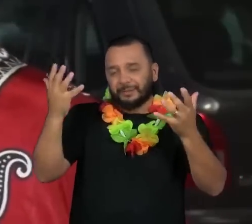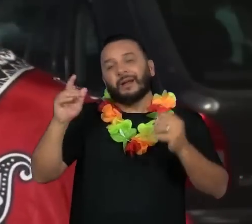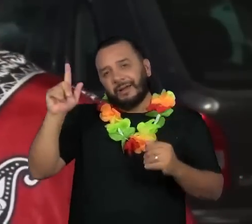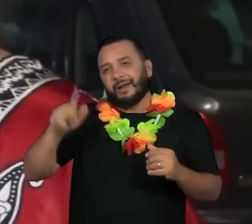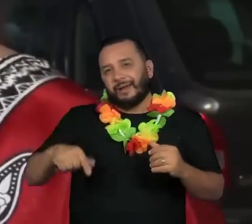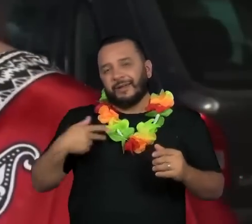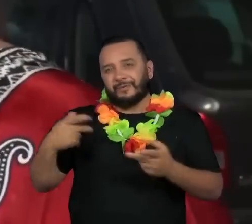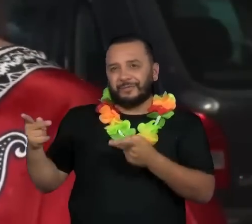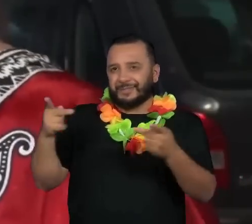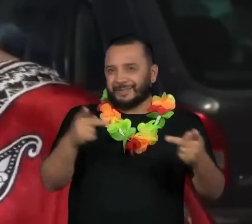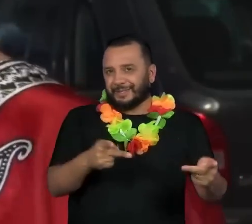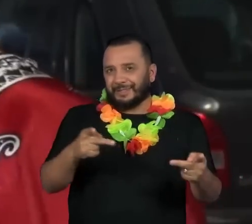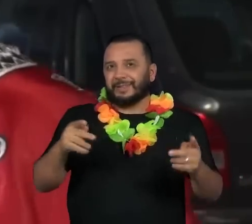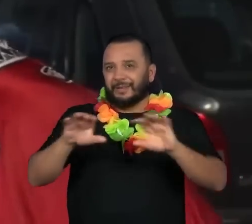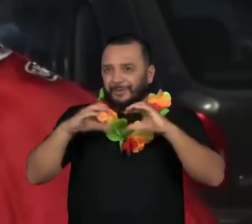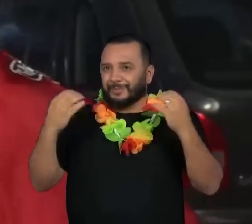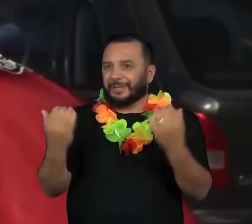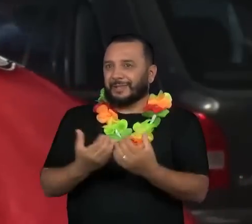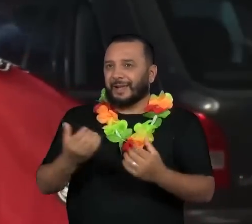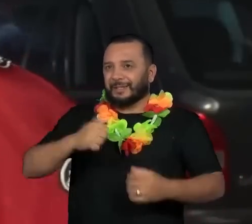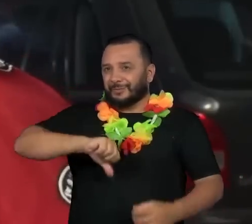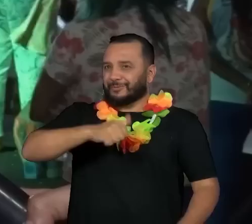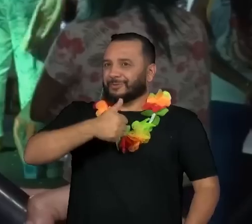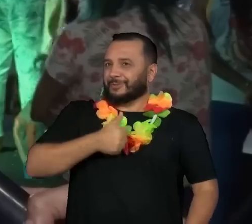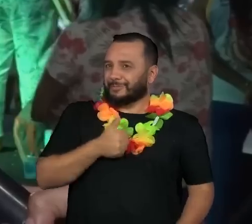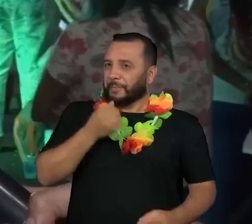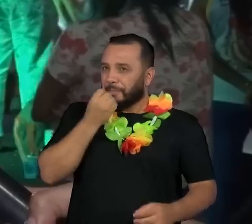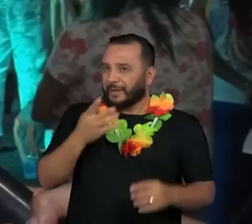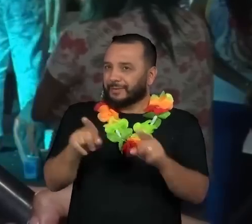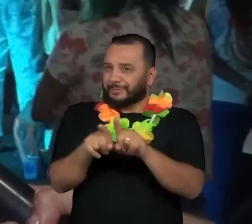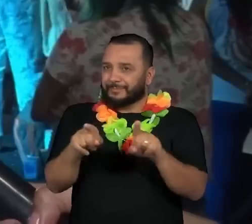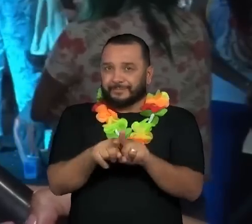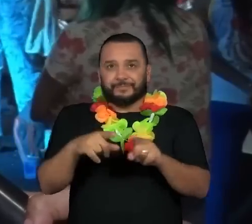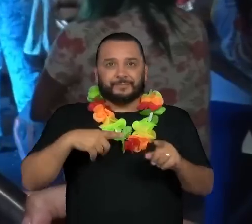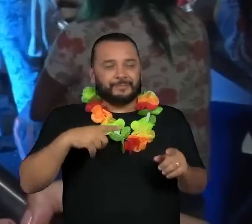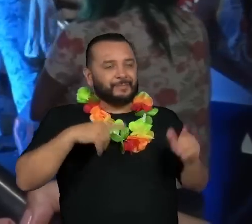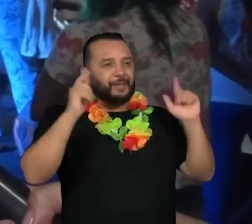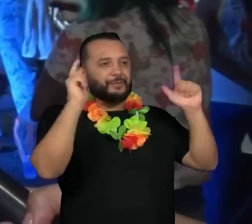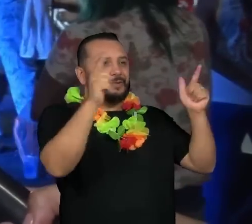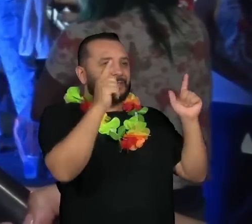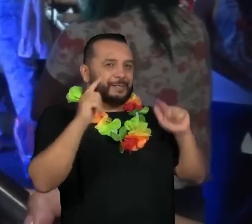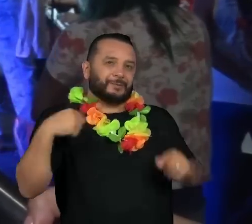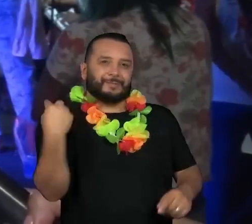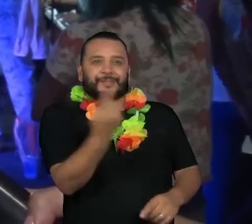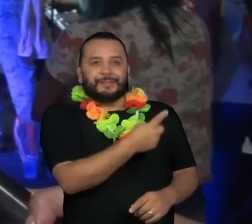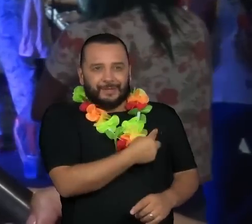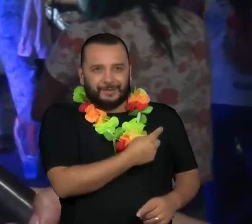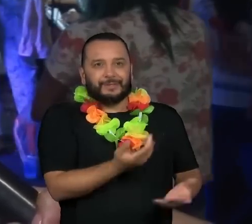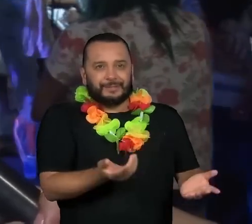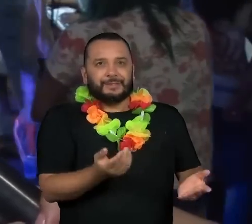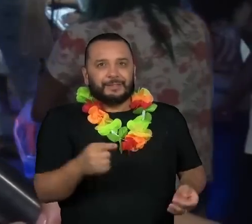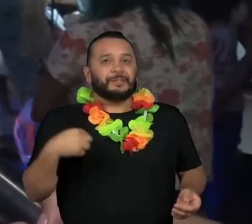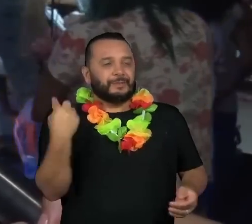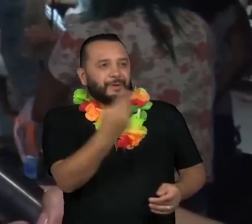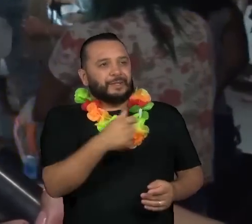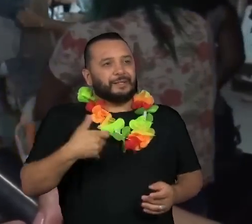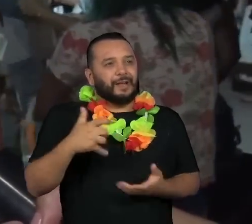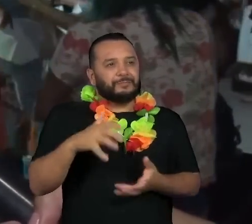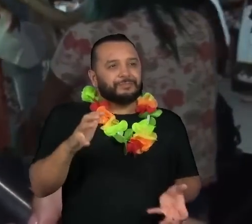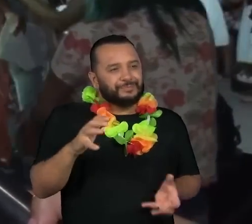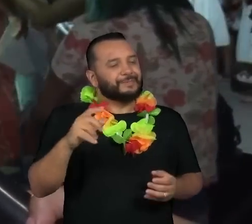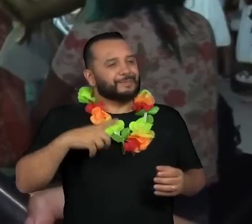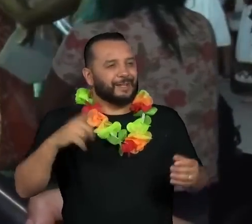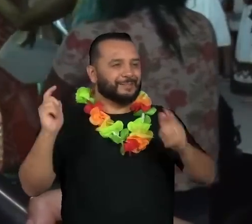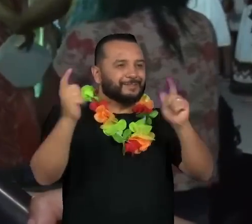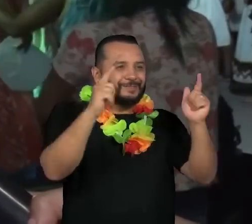às comunidades, onde a autoestima delas se elevam também. É uma diversão para nós, né? E principalmente nós já na idade, né? Tem que se divertir,